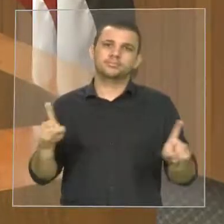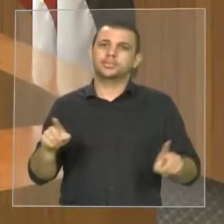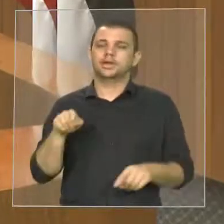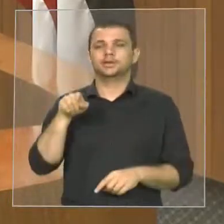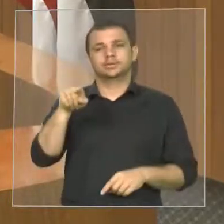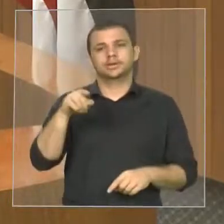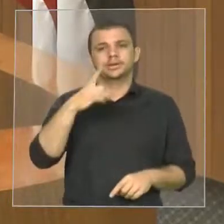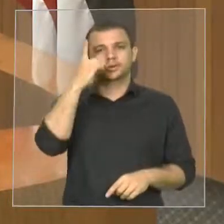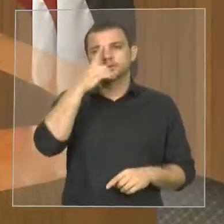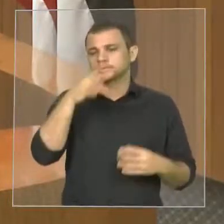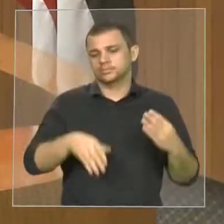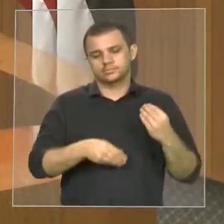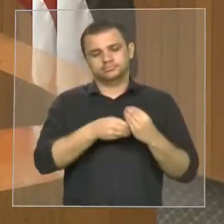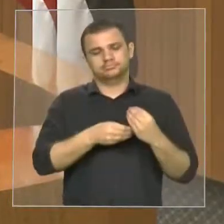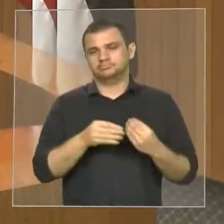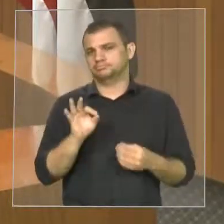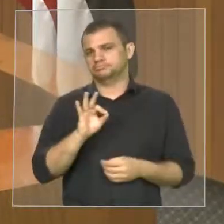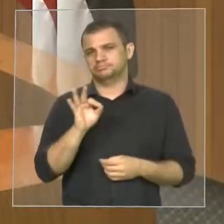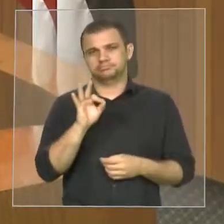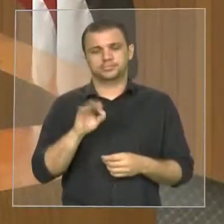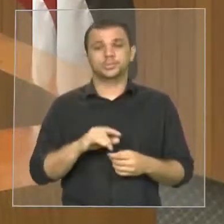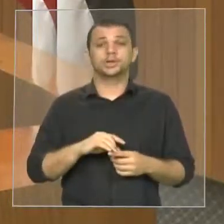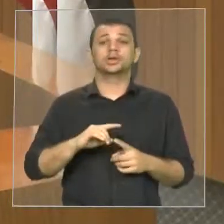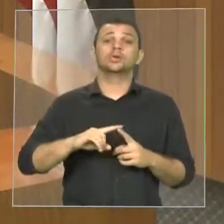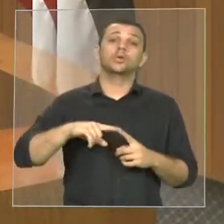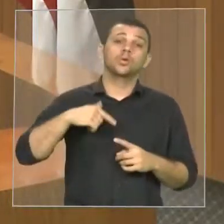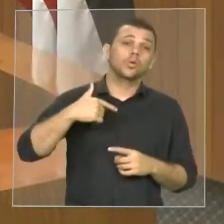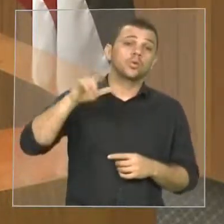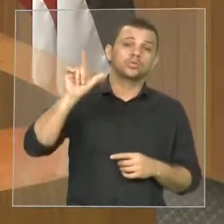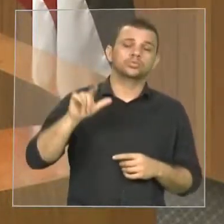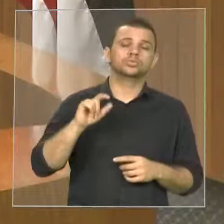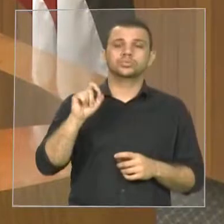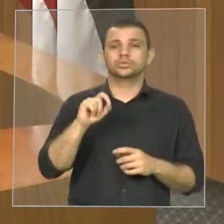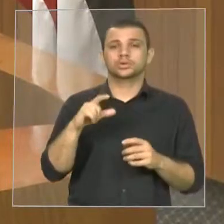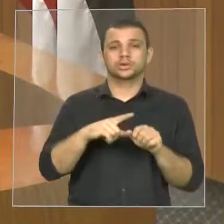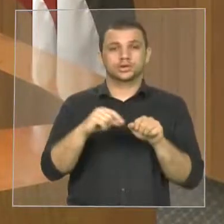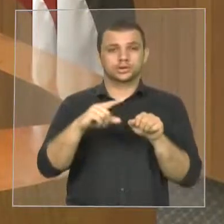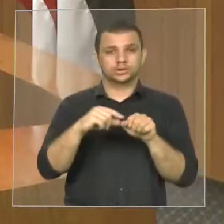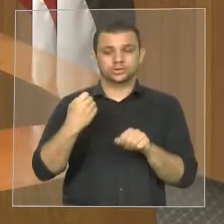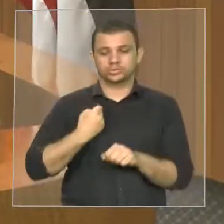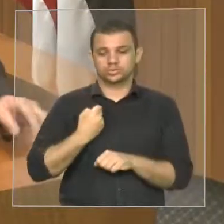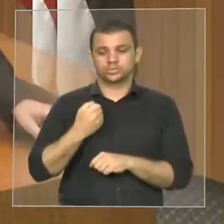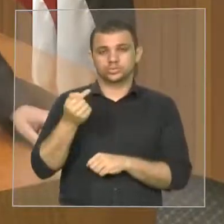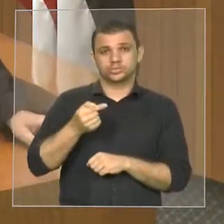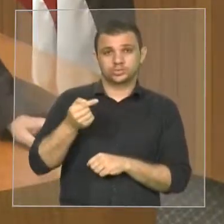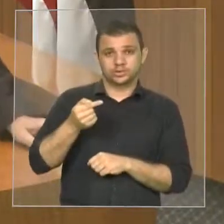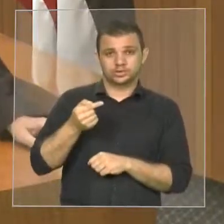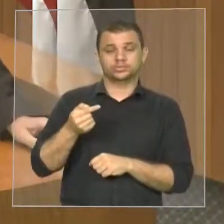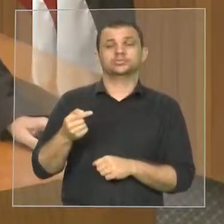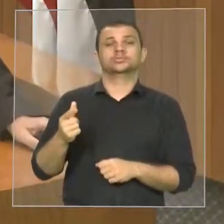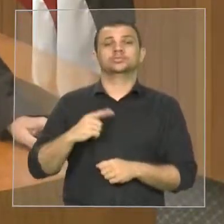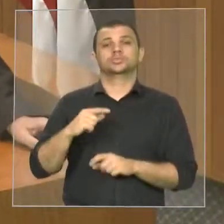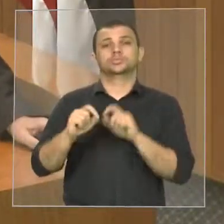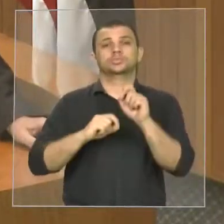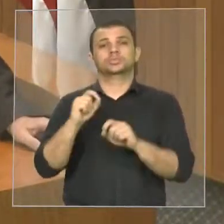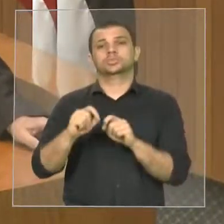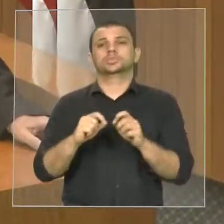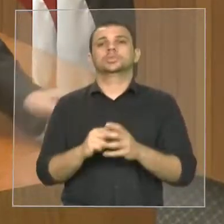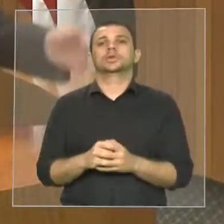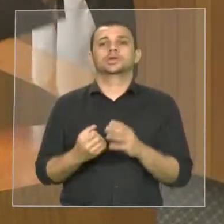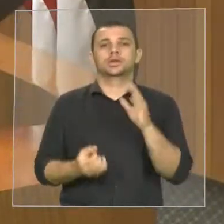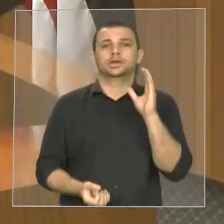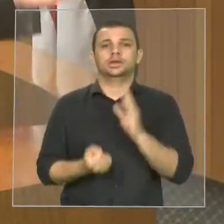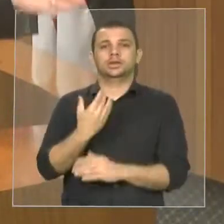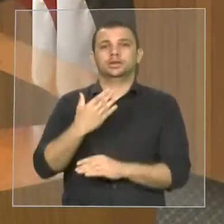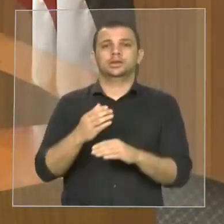deputado. Uma outra situação, mais na frente, no artigo 7º, prevê a criação do Conselho Fiscal.